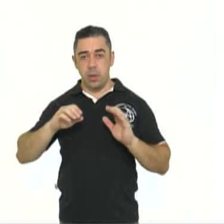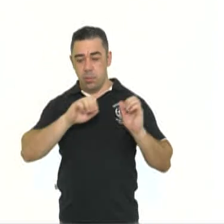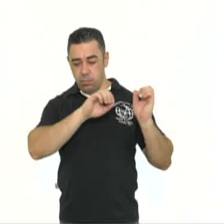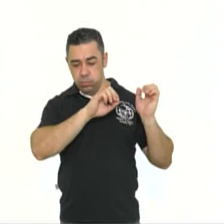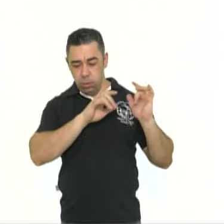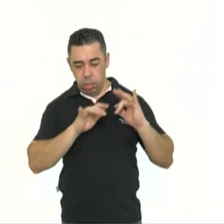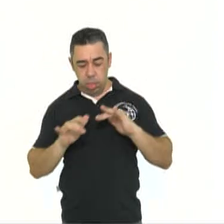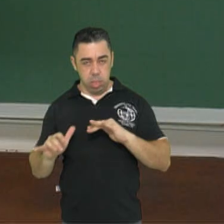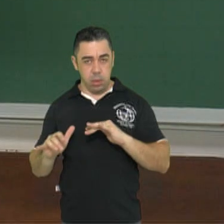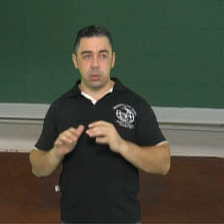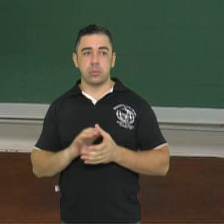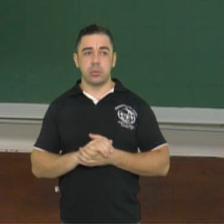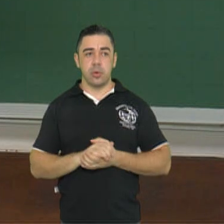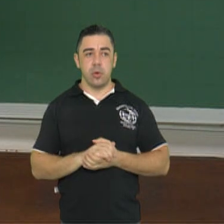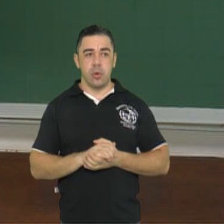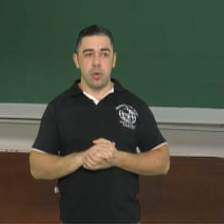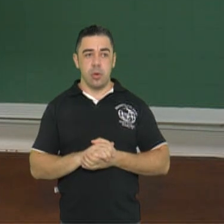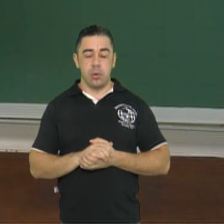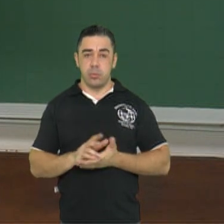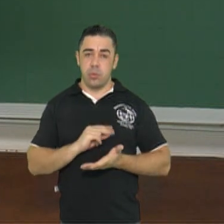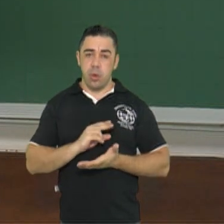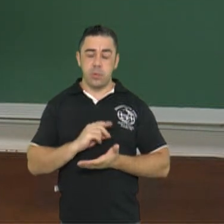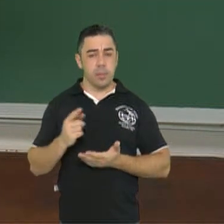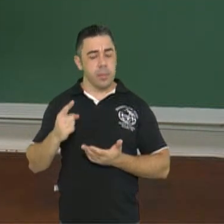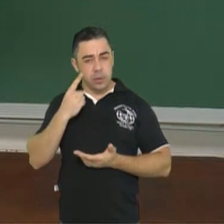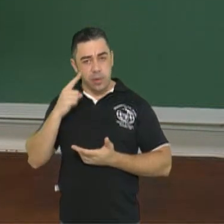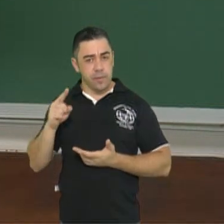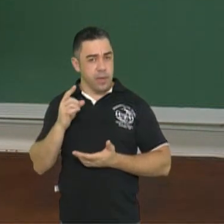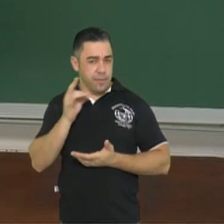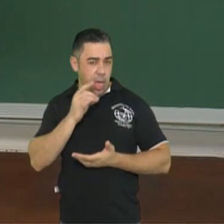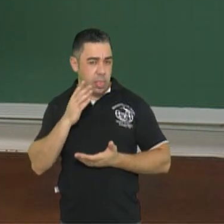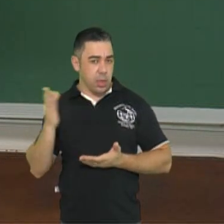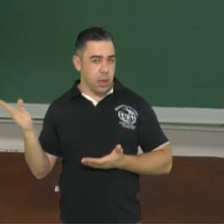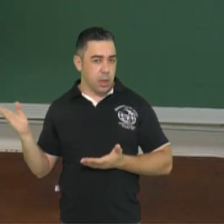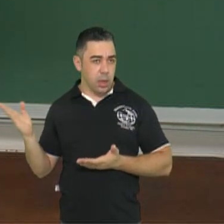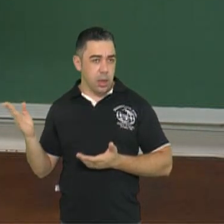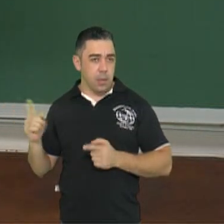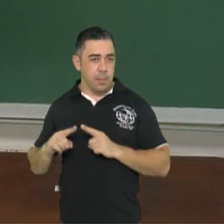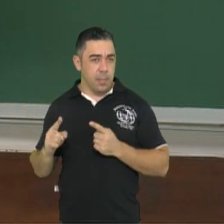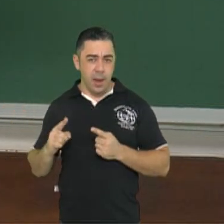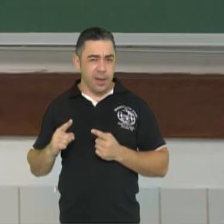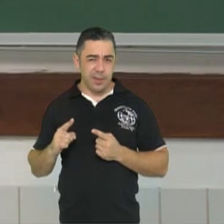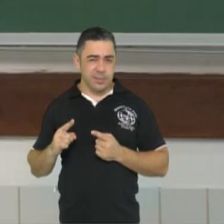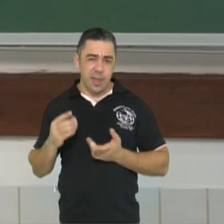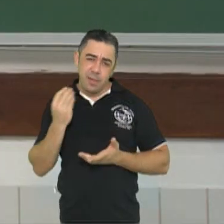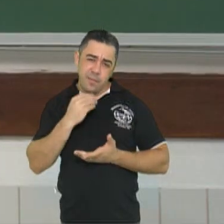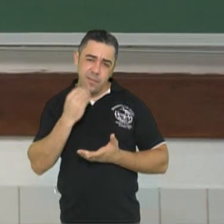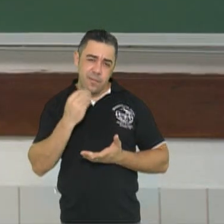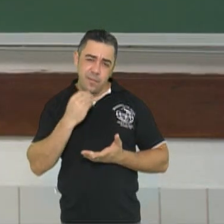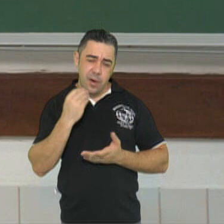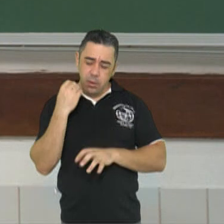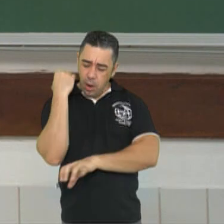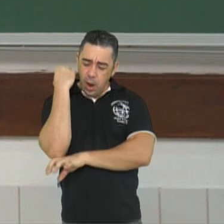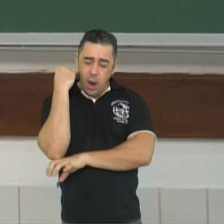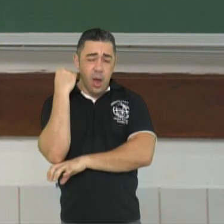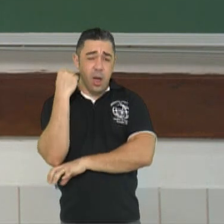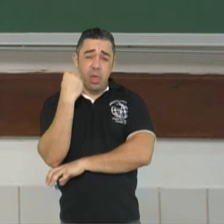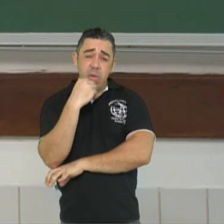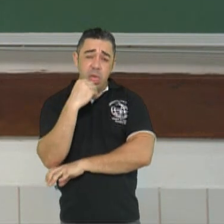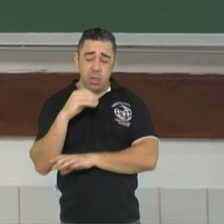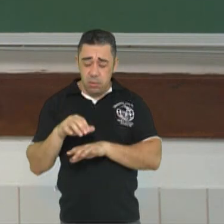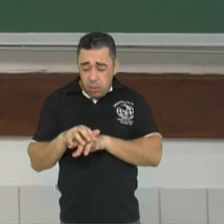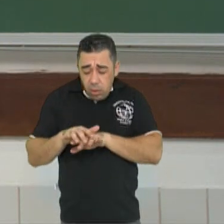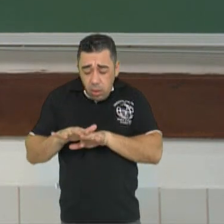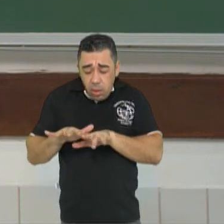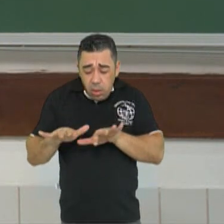Desmoronamento, deslizamento, né? Olha, professora, mas eu tô vendo uma área verde ali. Mas essas plantinhas que estão ali, as raízes delas são pequenas,